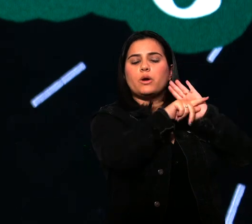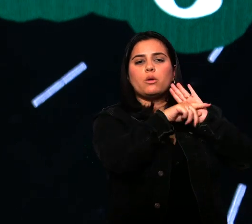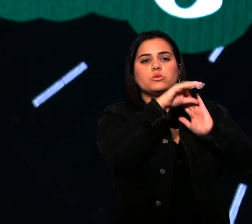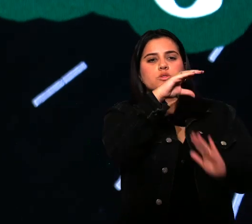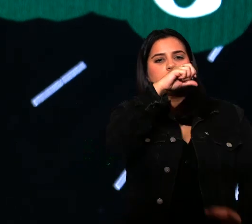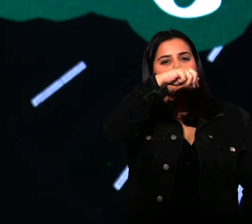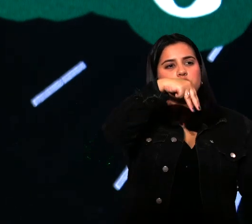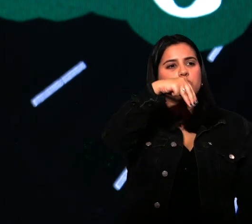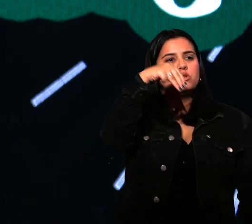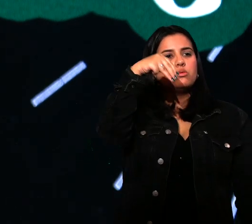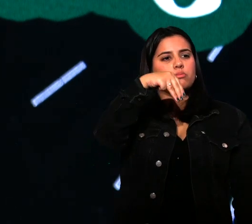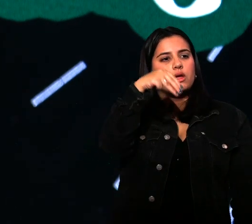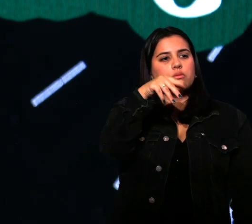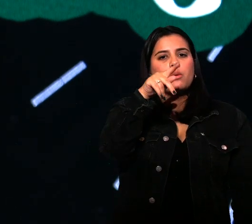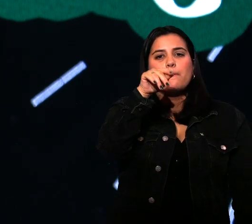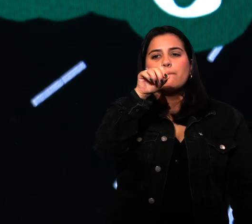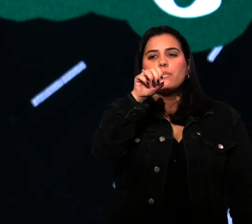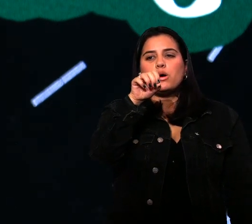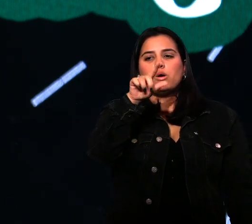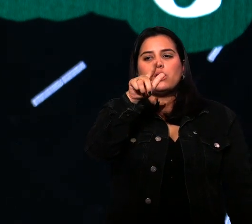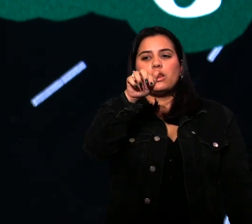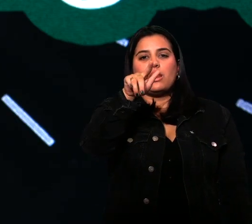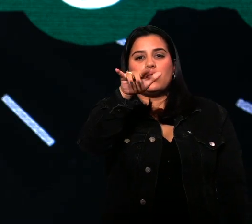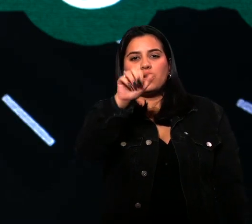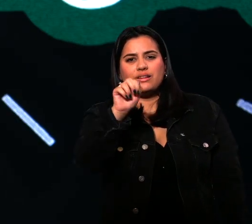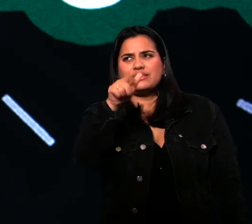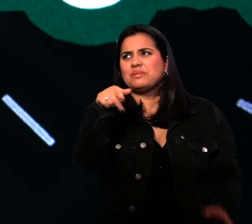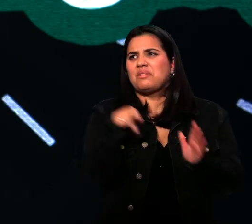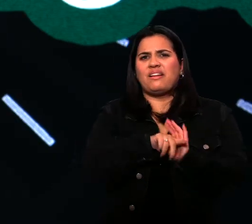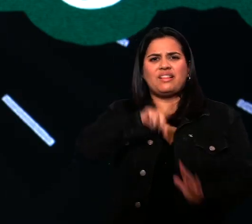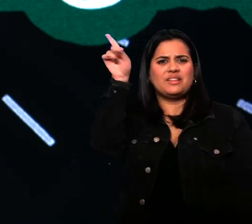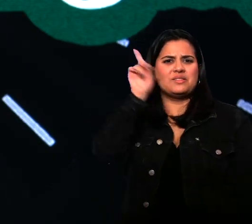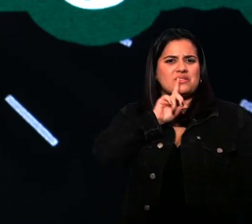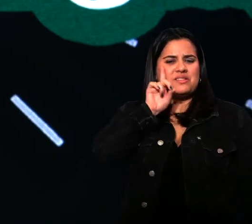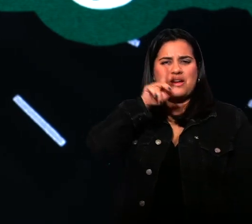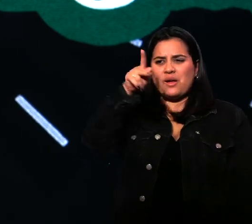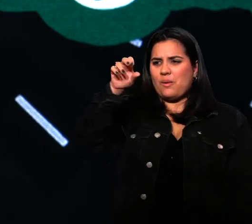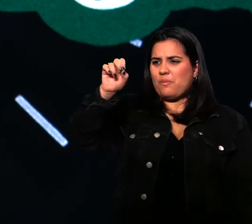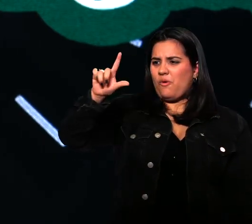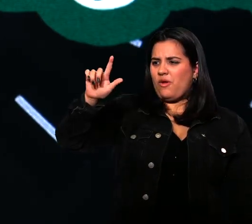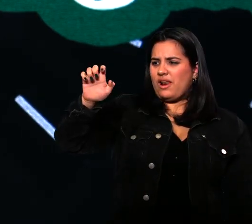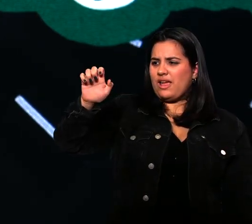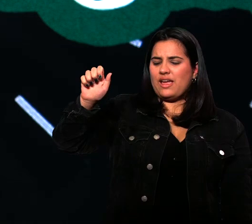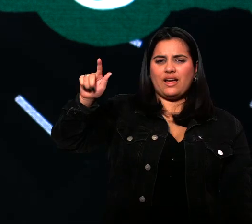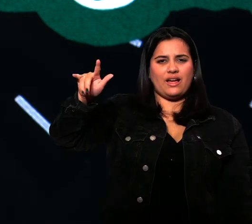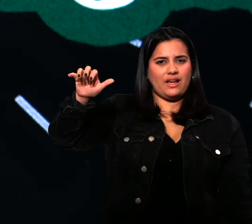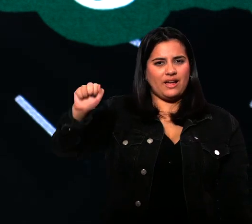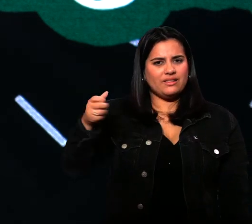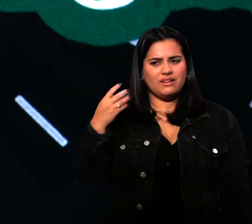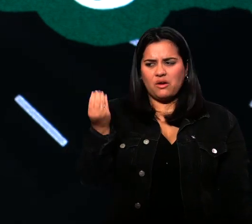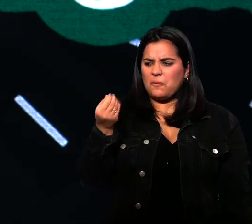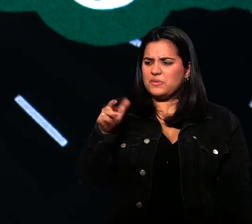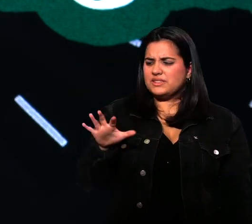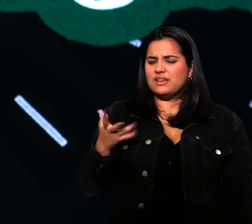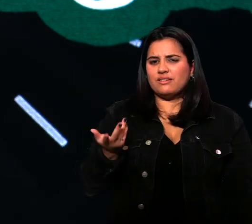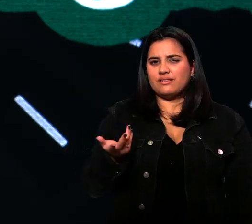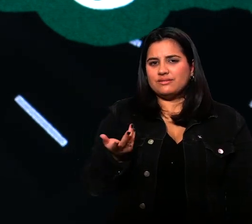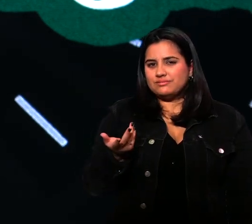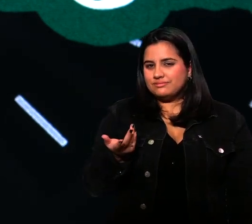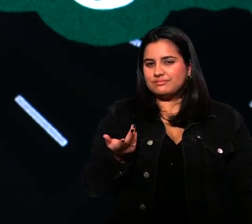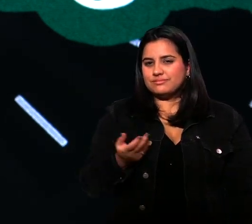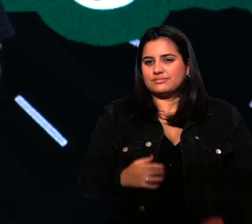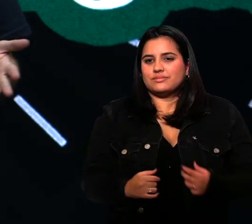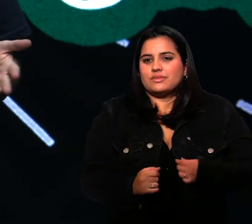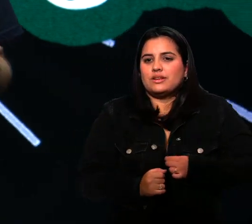Centímetro, metro, polegada, gente. Coisa americana, gente. Polegar de quem que é aquele negócio, gente? Fala a verdade.